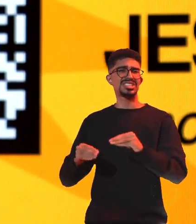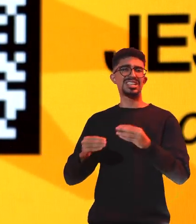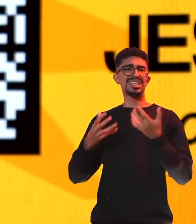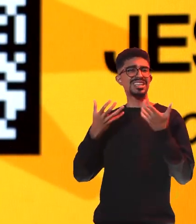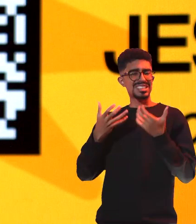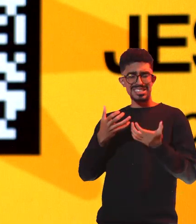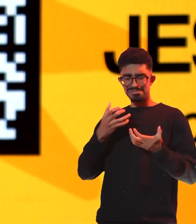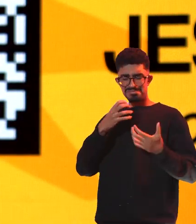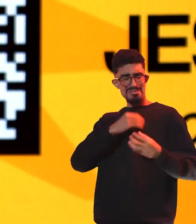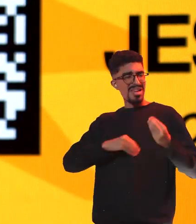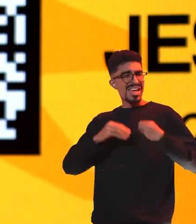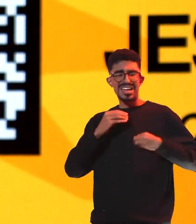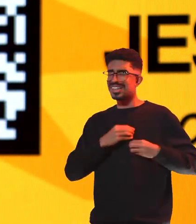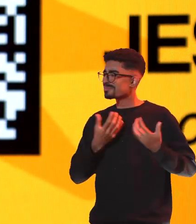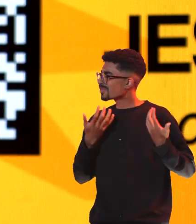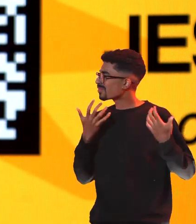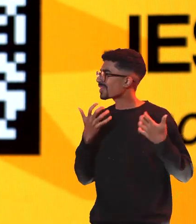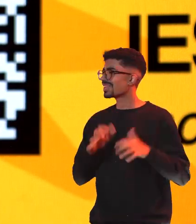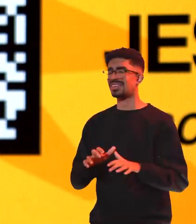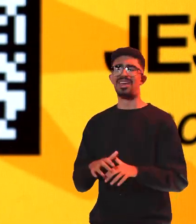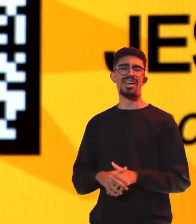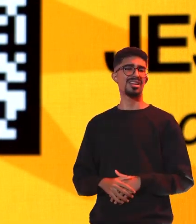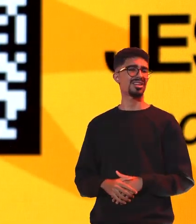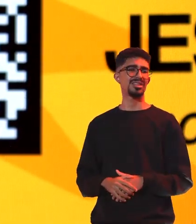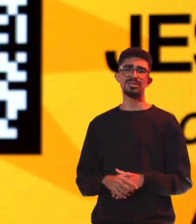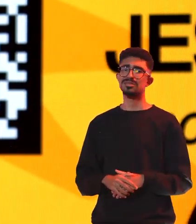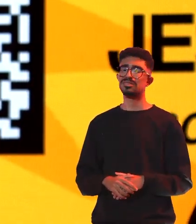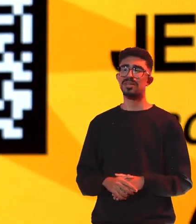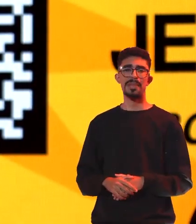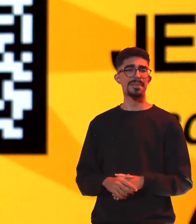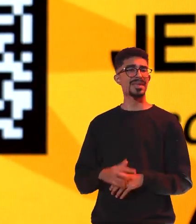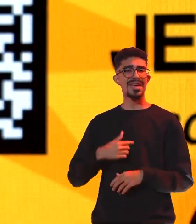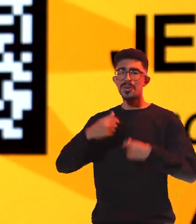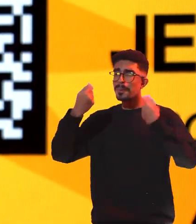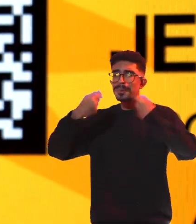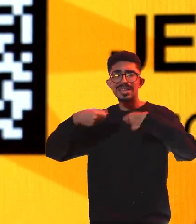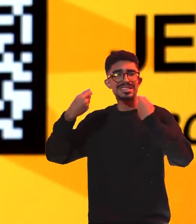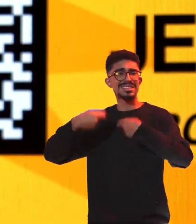que o mundo oferece, mas nada disso está adiantando. Eu